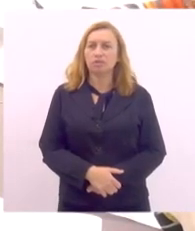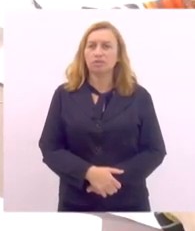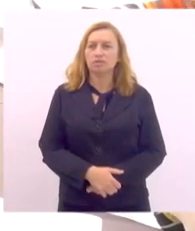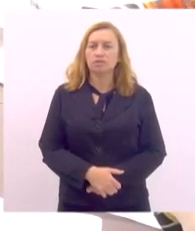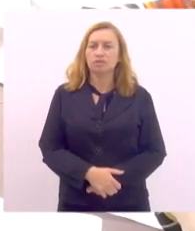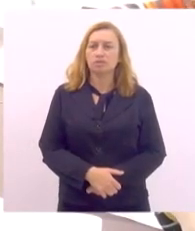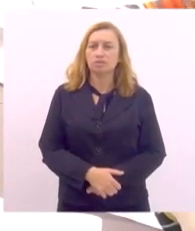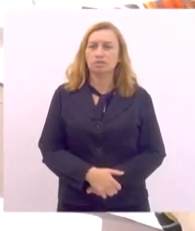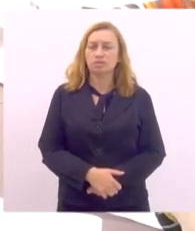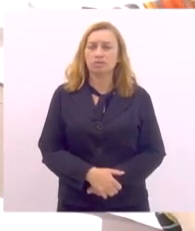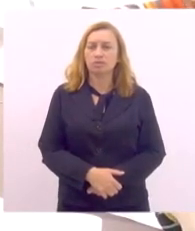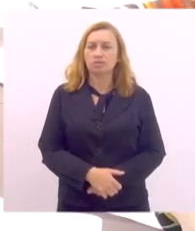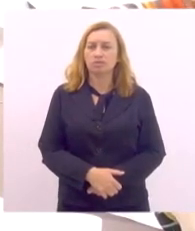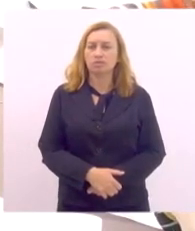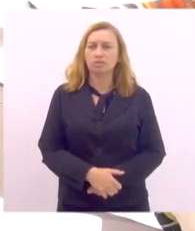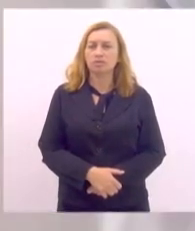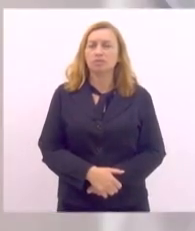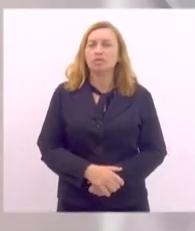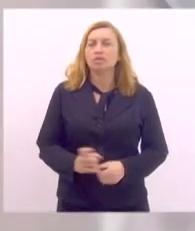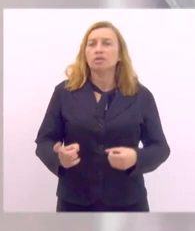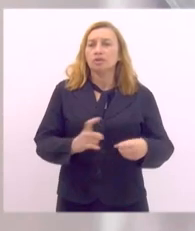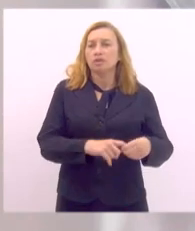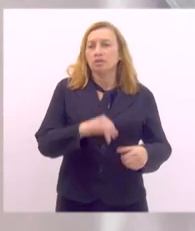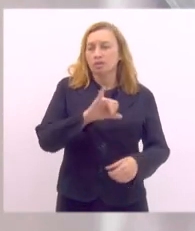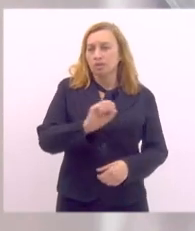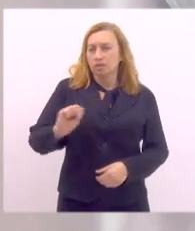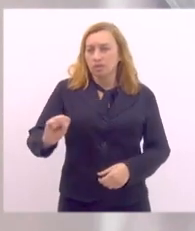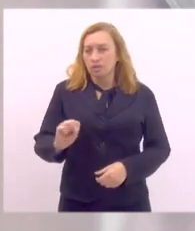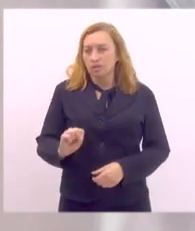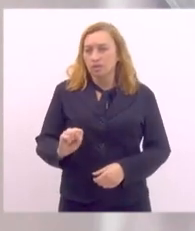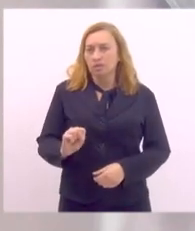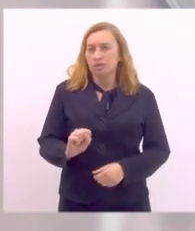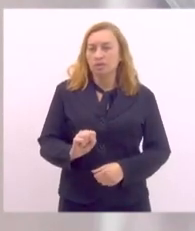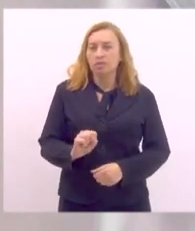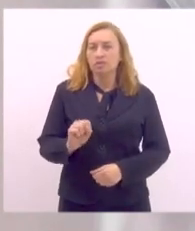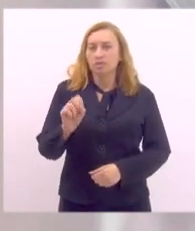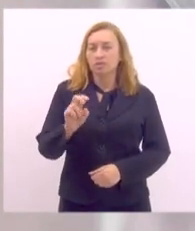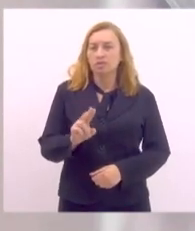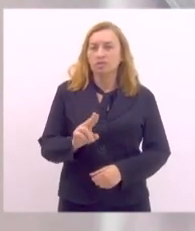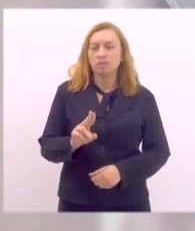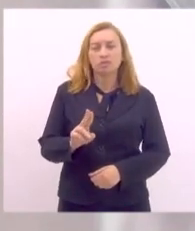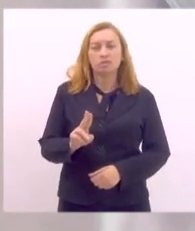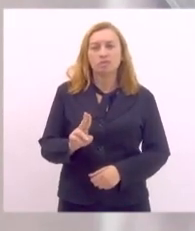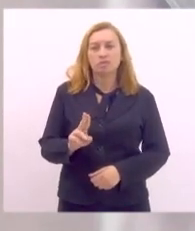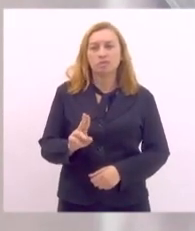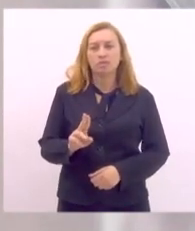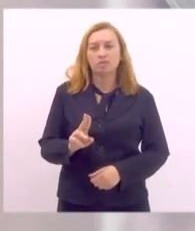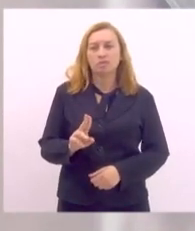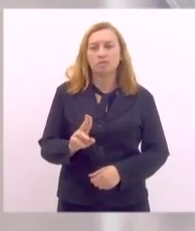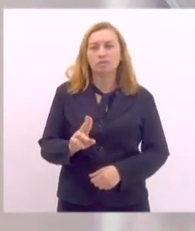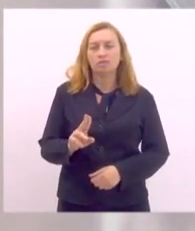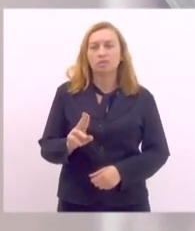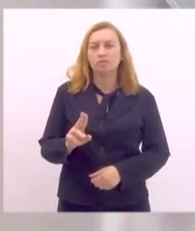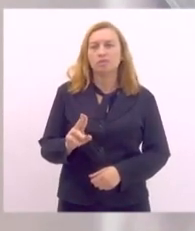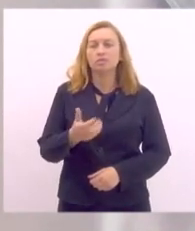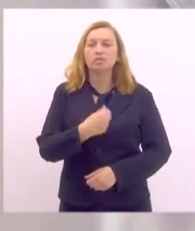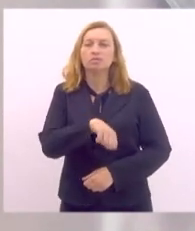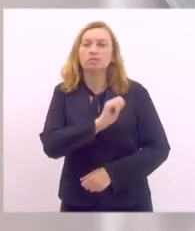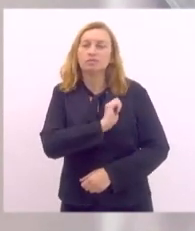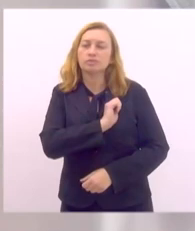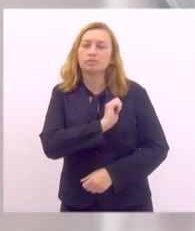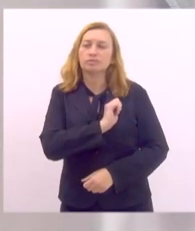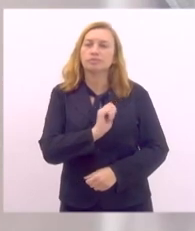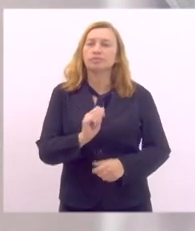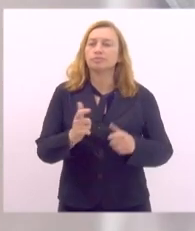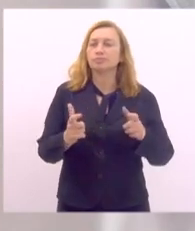É internalizar o convênio ICMS 1222, que autoriza as unidades federadas que menciona conceder benefícios fiscais destinados a estabelecimento localizado no